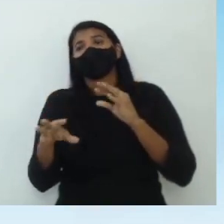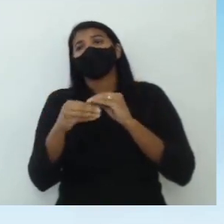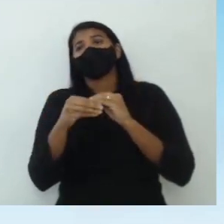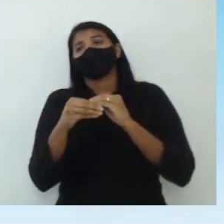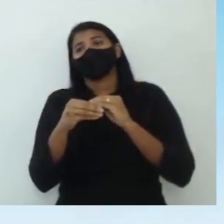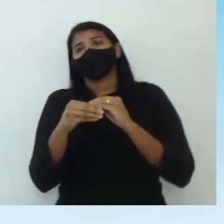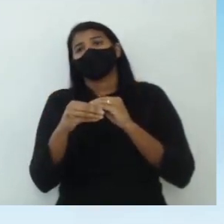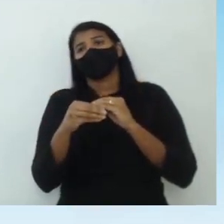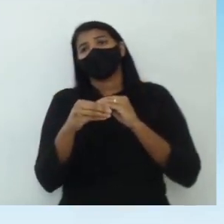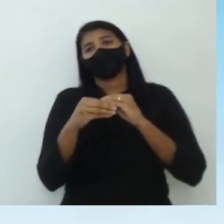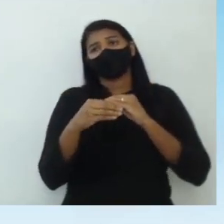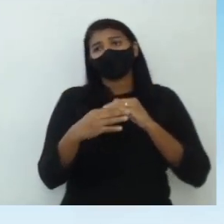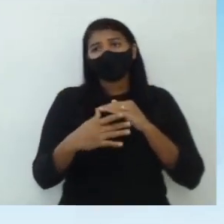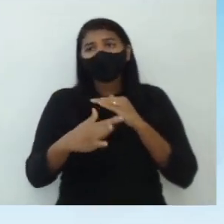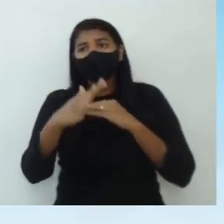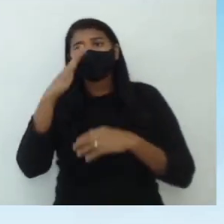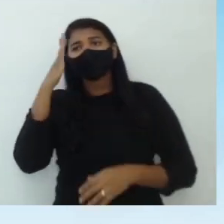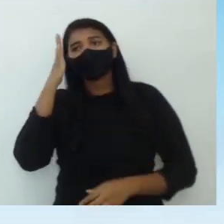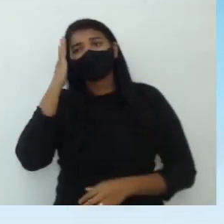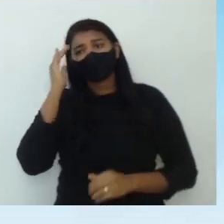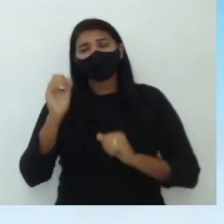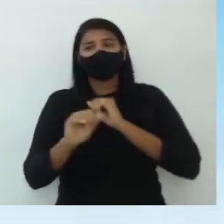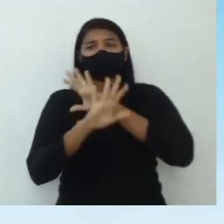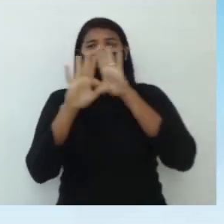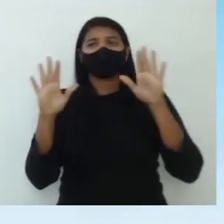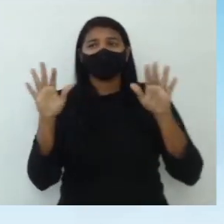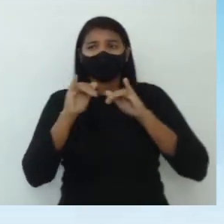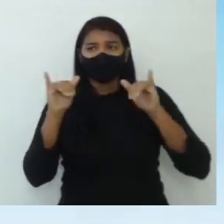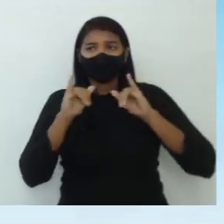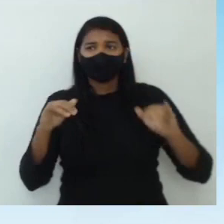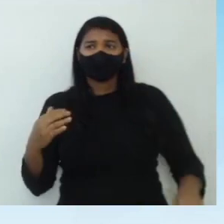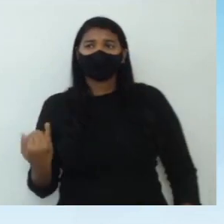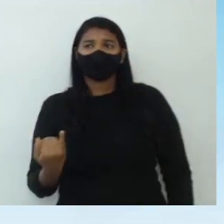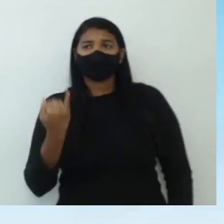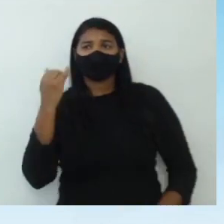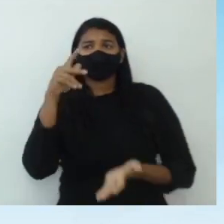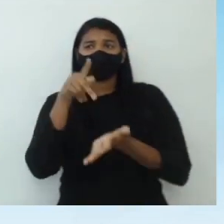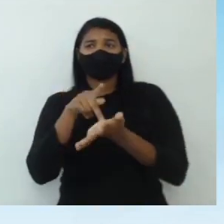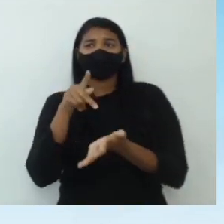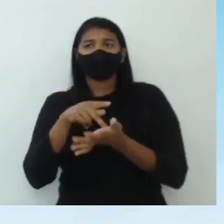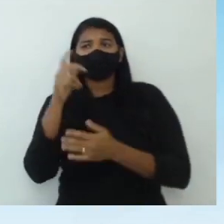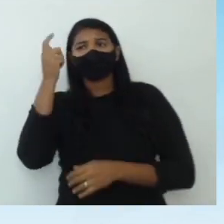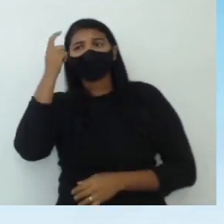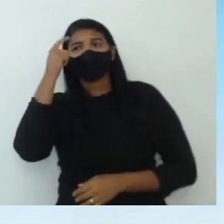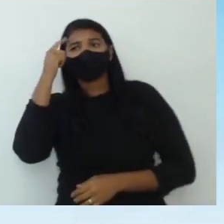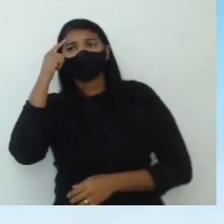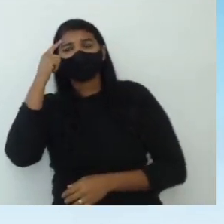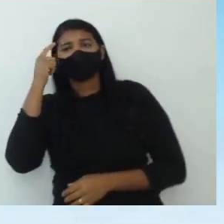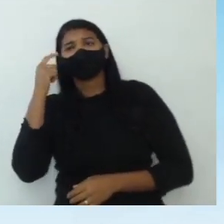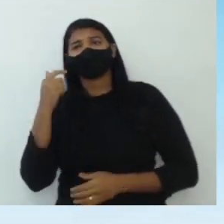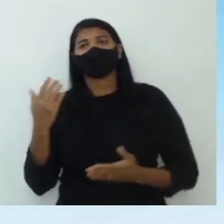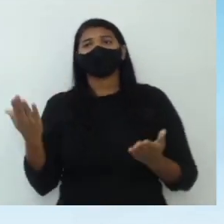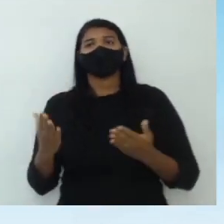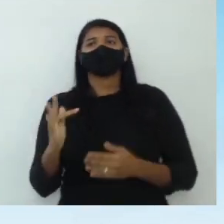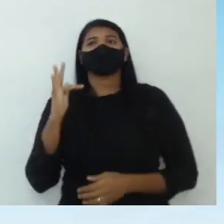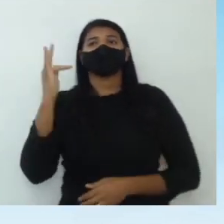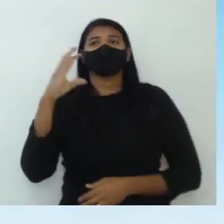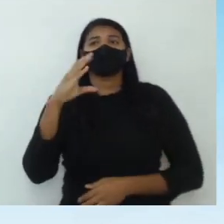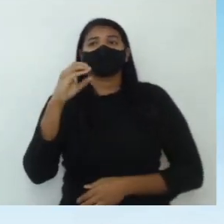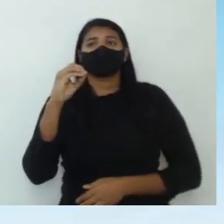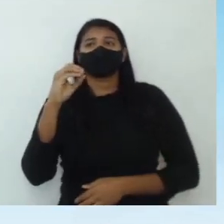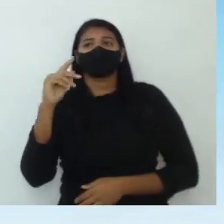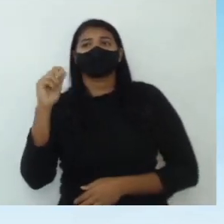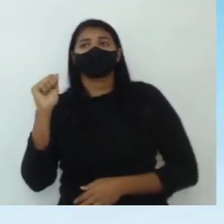somente um encaminhamento para entender o que é uma informação de verdade, né? Nós temos que pensar muito nisso. E sobre a